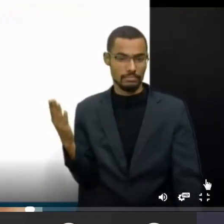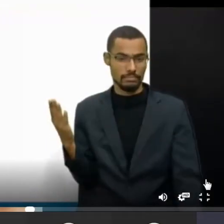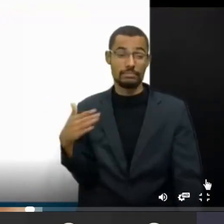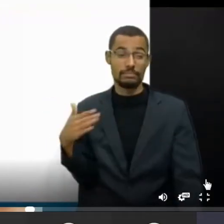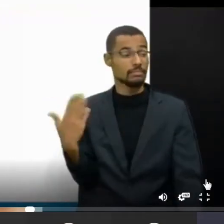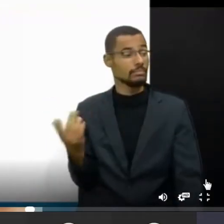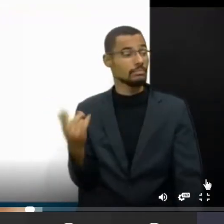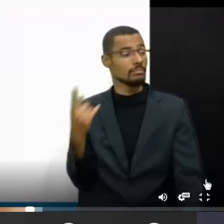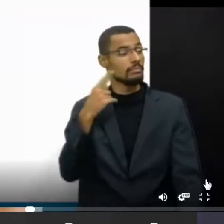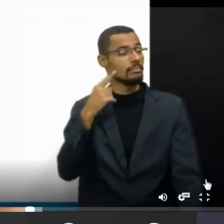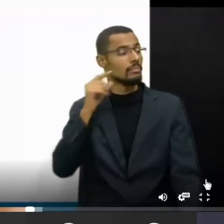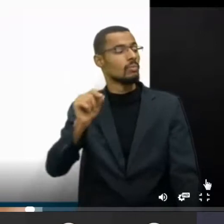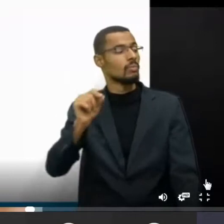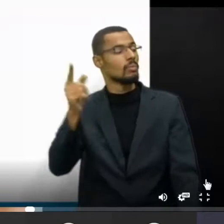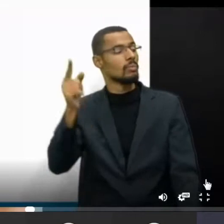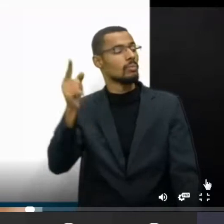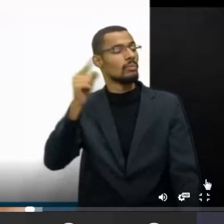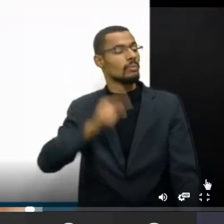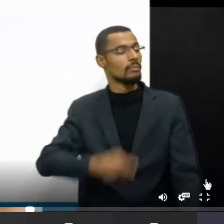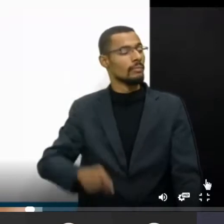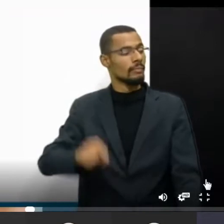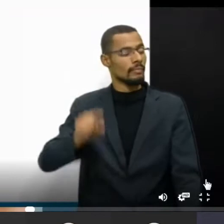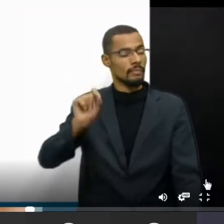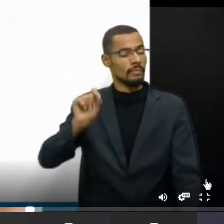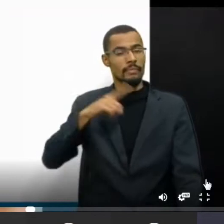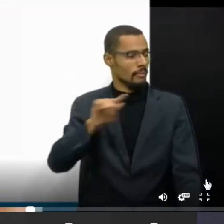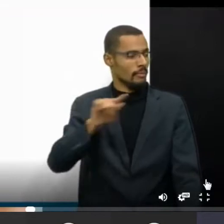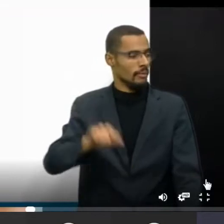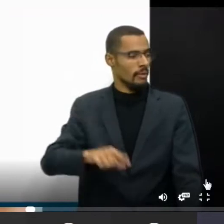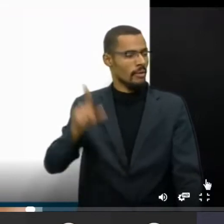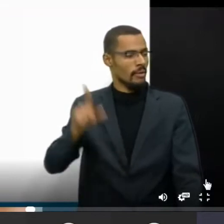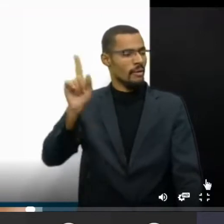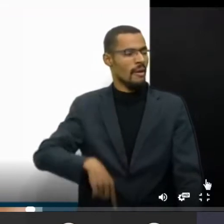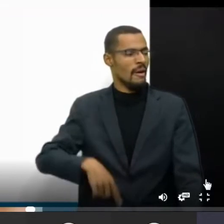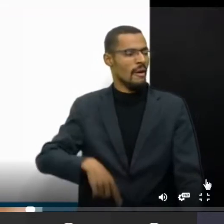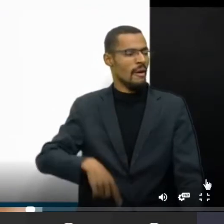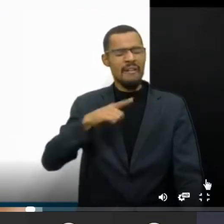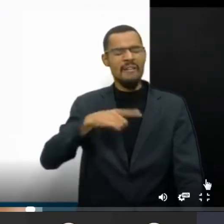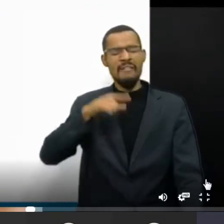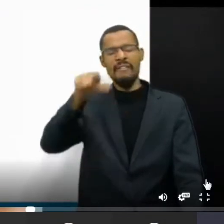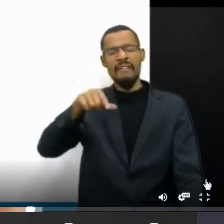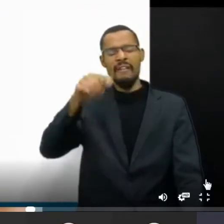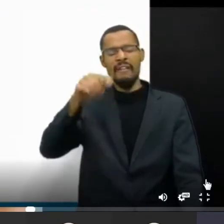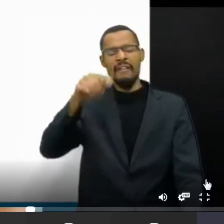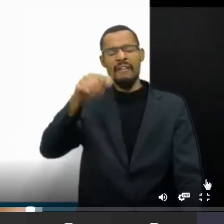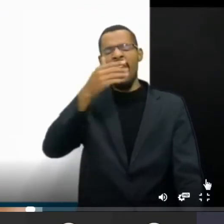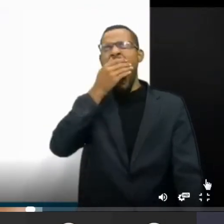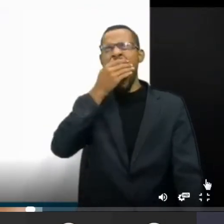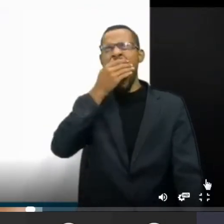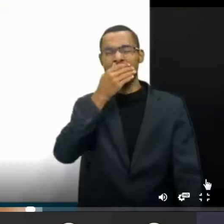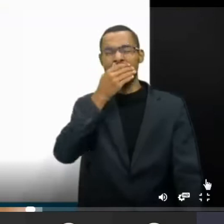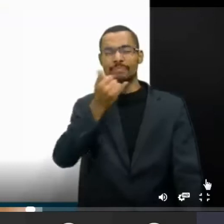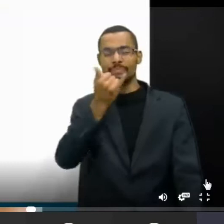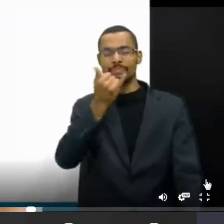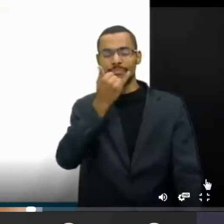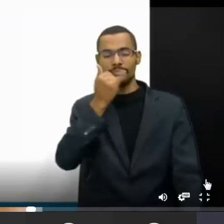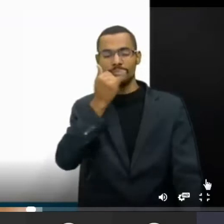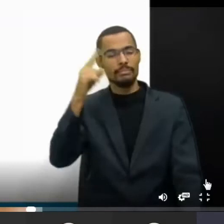e aí aqui eu tenho essa raiz, o corpo da língua e o